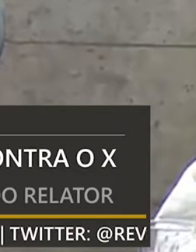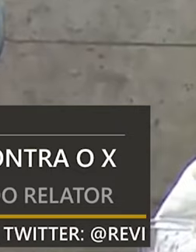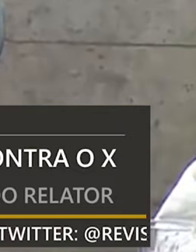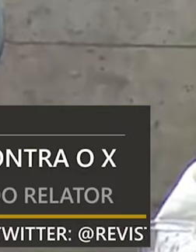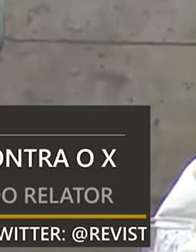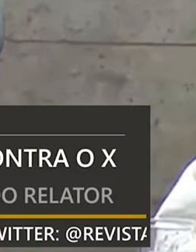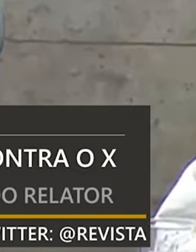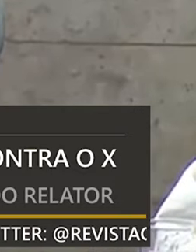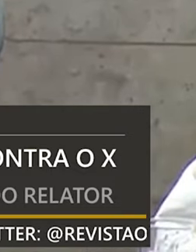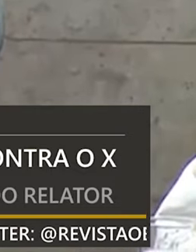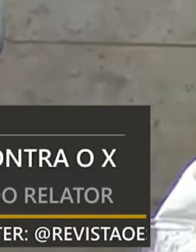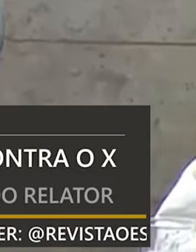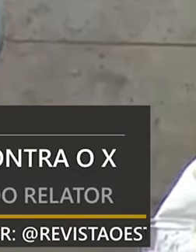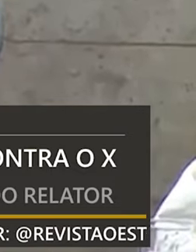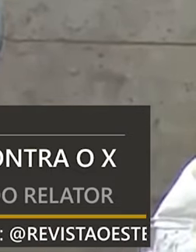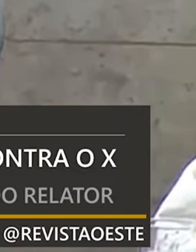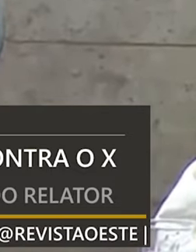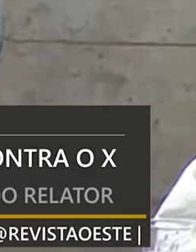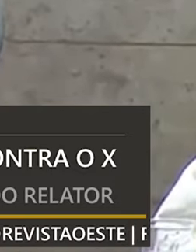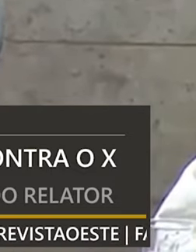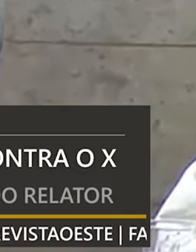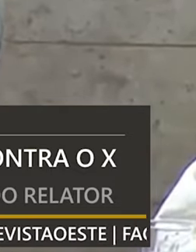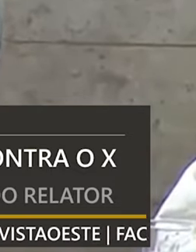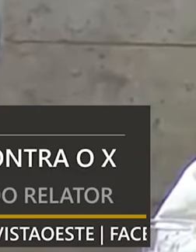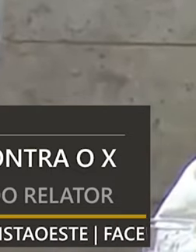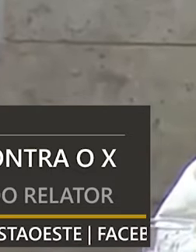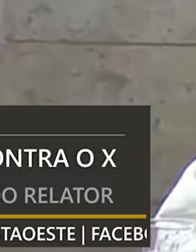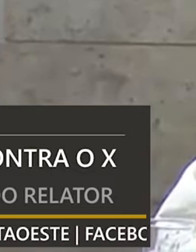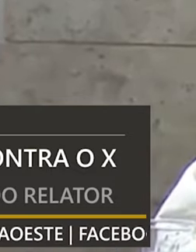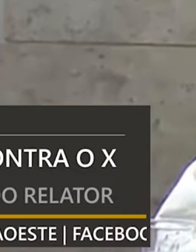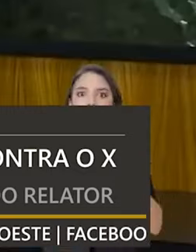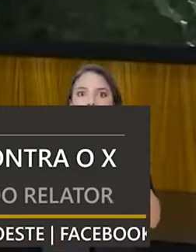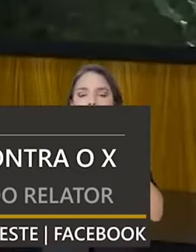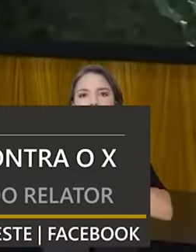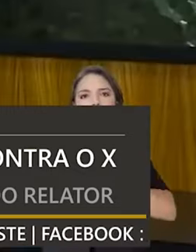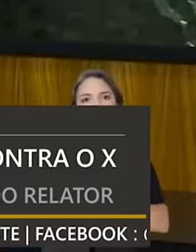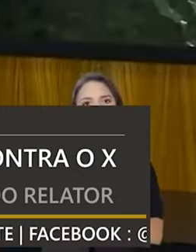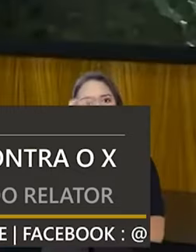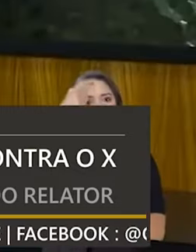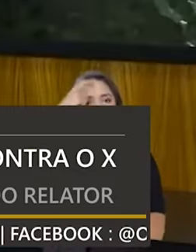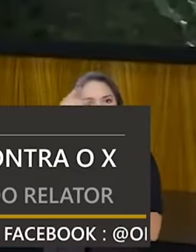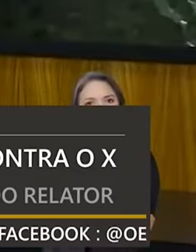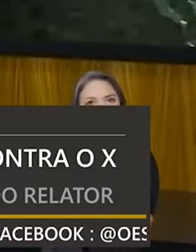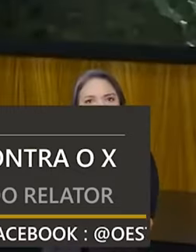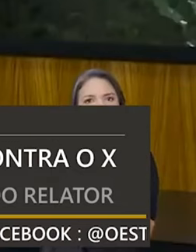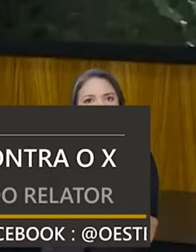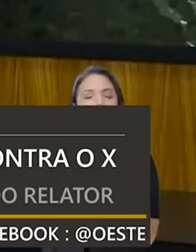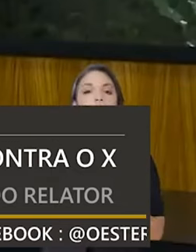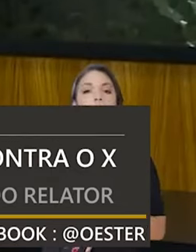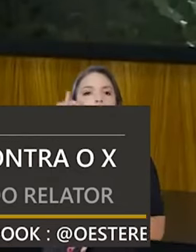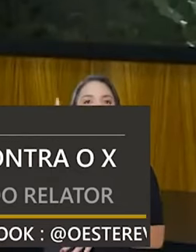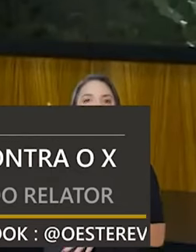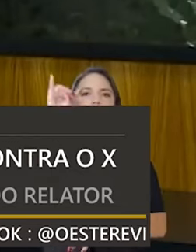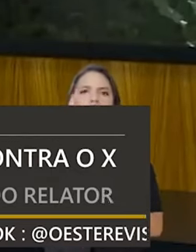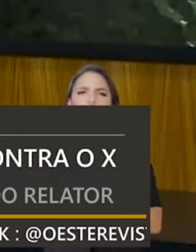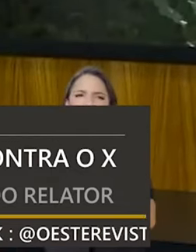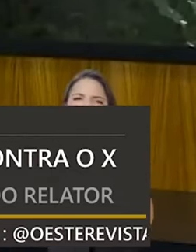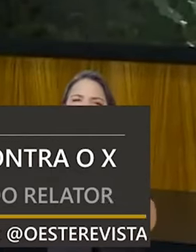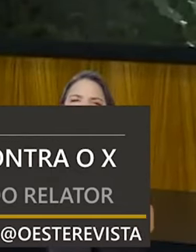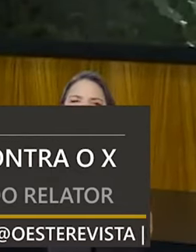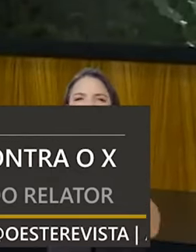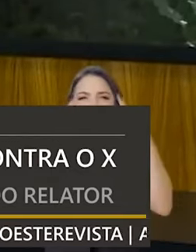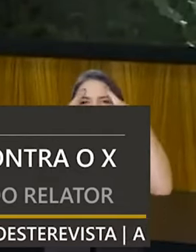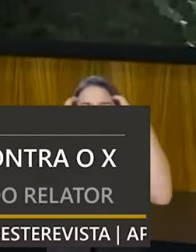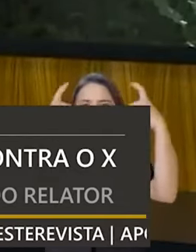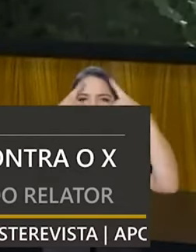atrás dos Procuradores e juízes que ousaram enfrentá-la para que ninguém nunca mais tenha coragem de fazer isso aqui